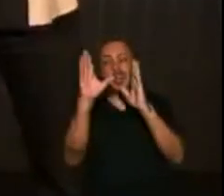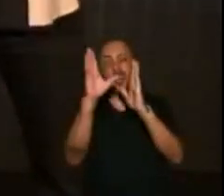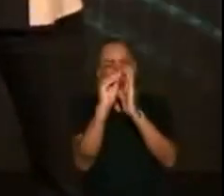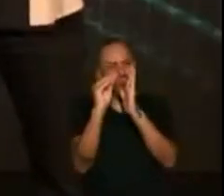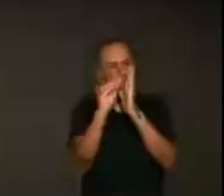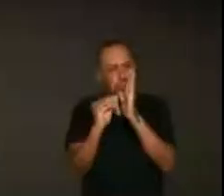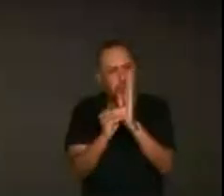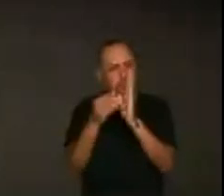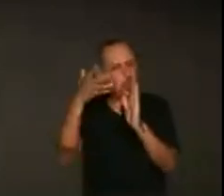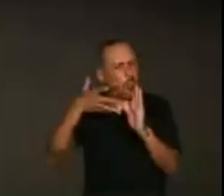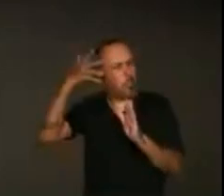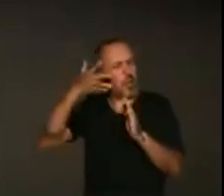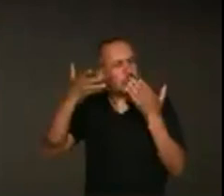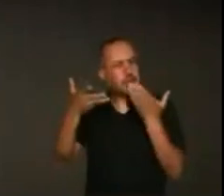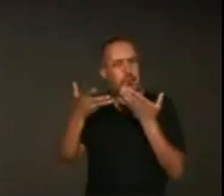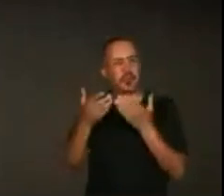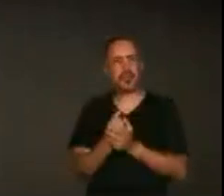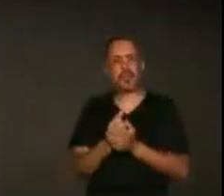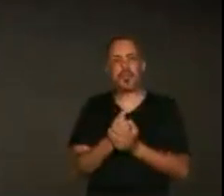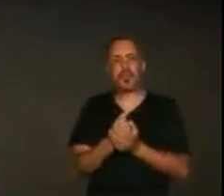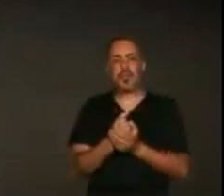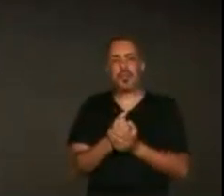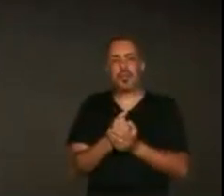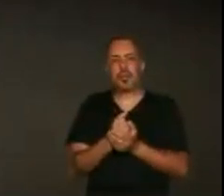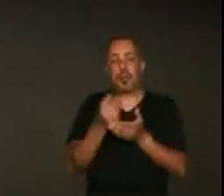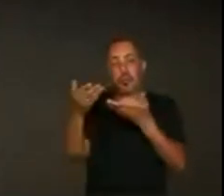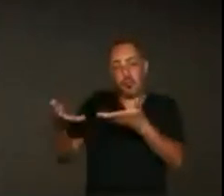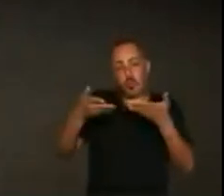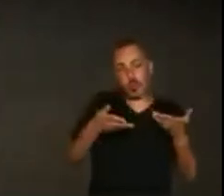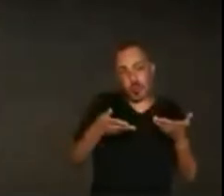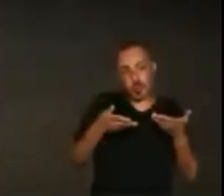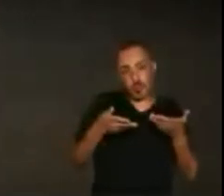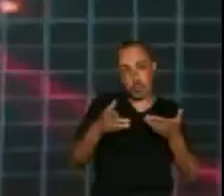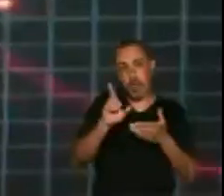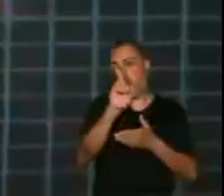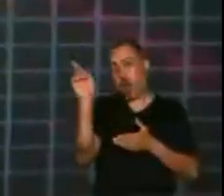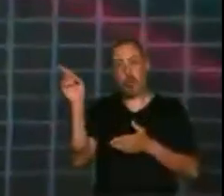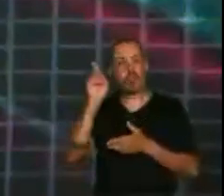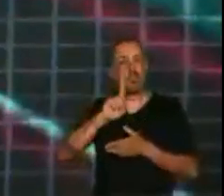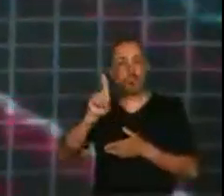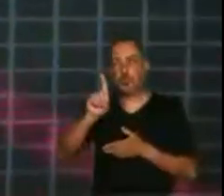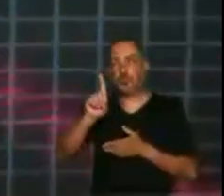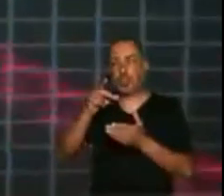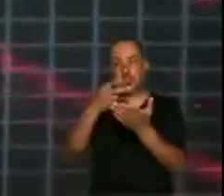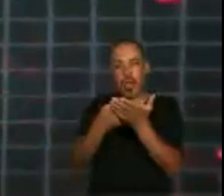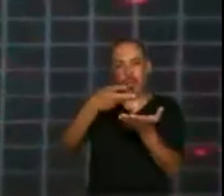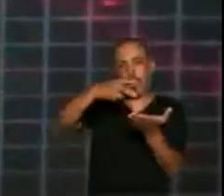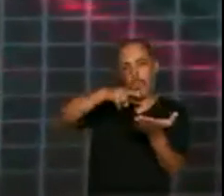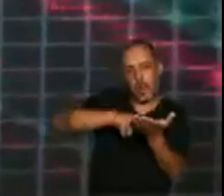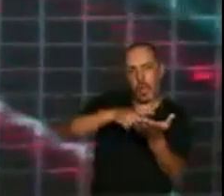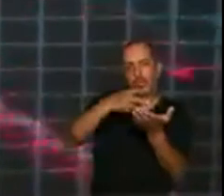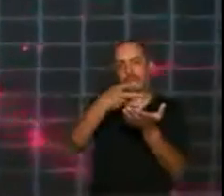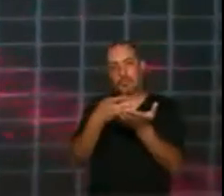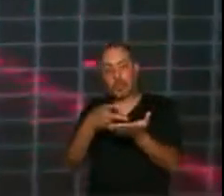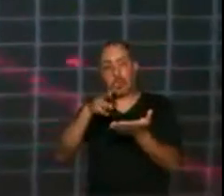que a gente vai ter, a gente tem um convidado de fora do Brasil e que a gente contratou também a uma tradução simultânea. Se você